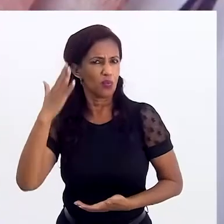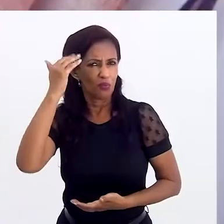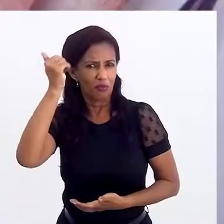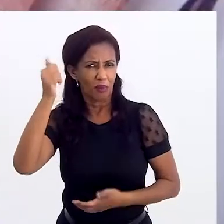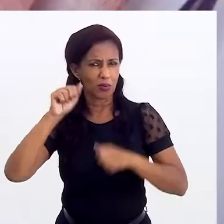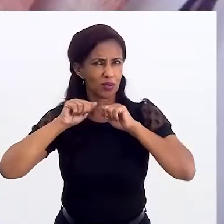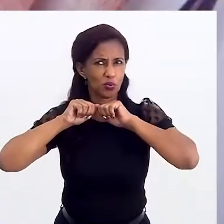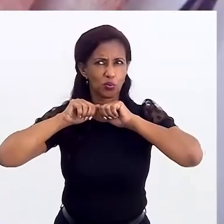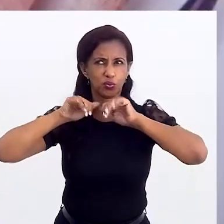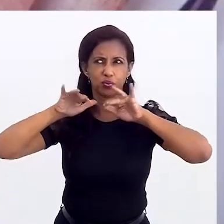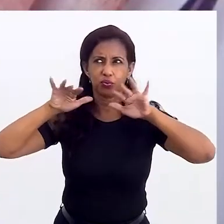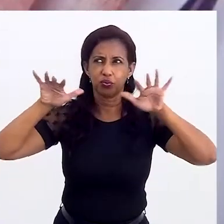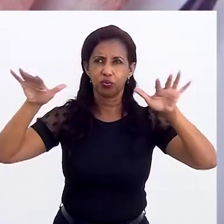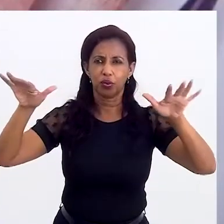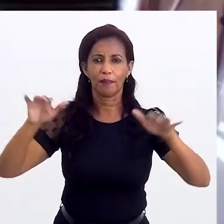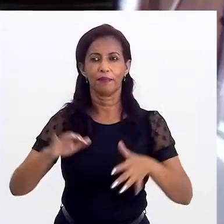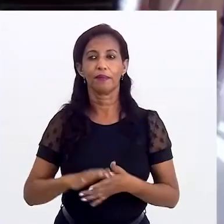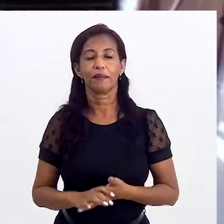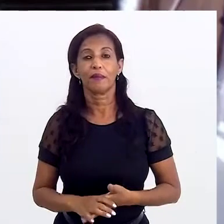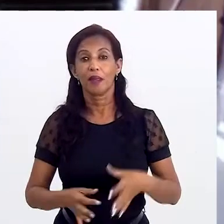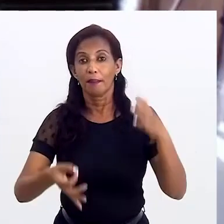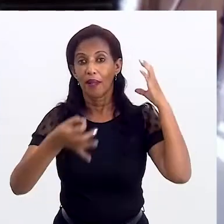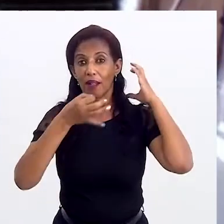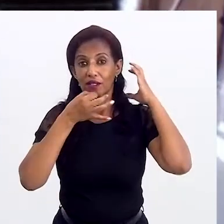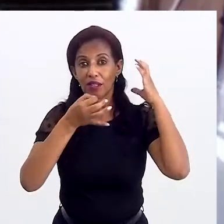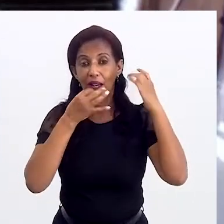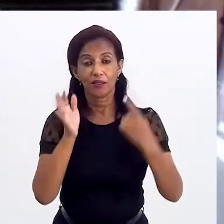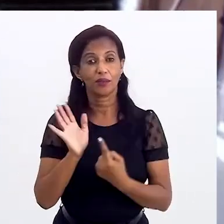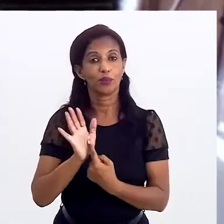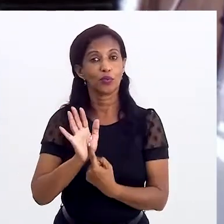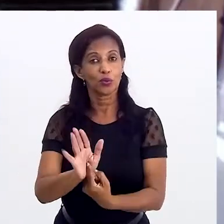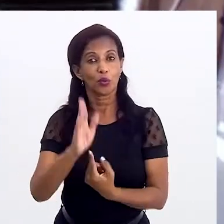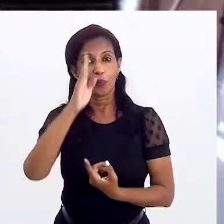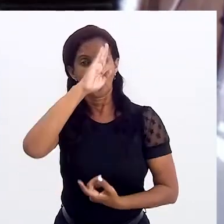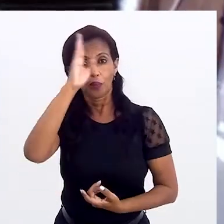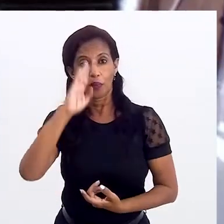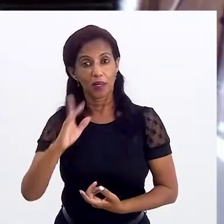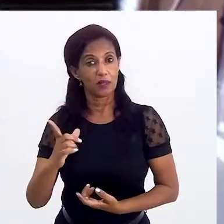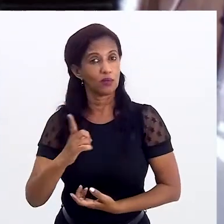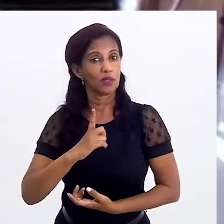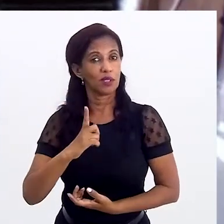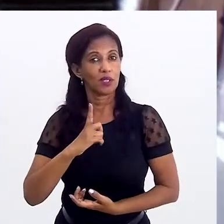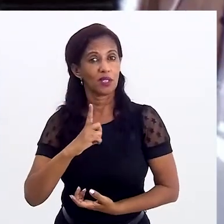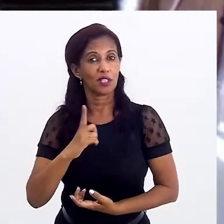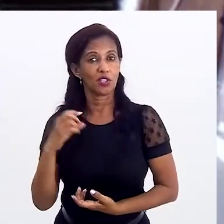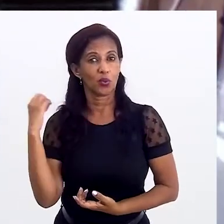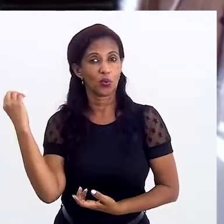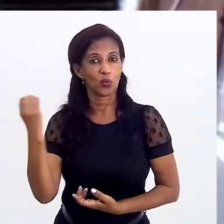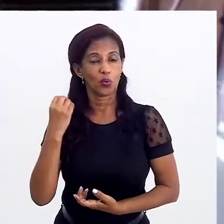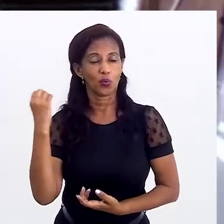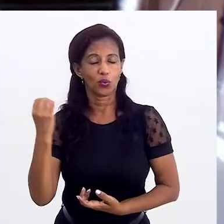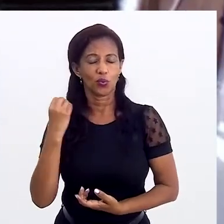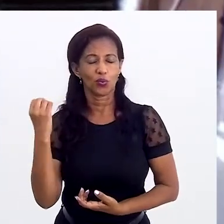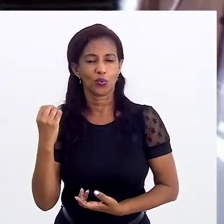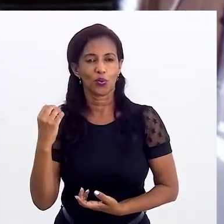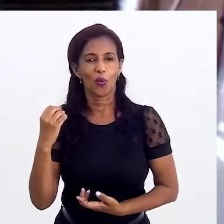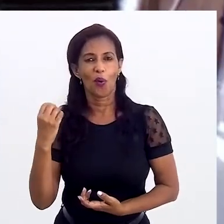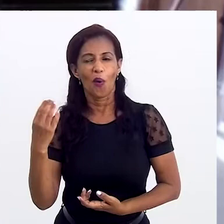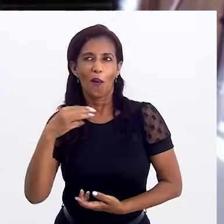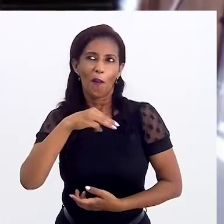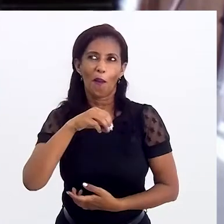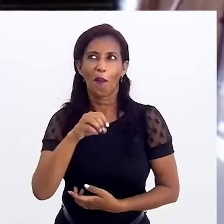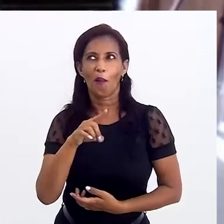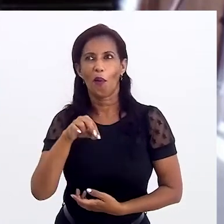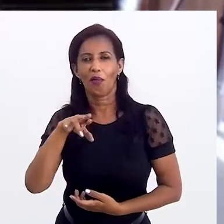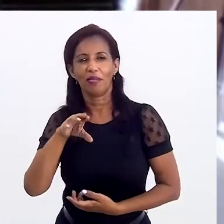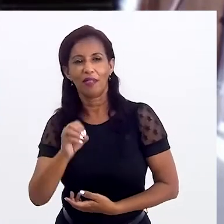demais! Foi muito tocada. A gente teve a oportunidade de mostrar para o Brasil que existia um Rio Grande do Sul moderno, né,